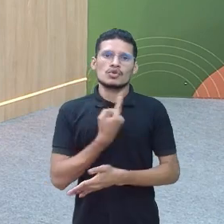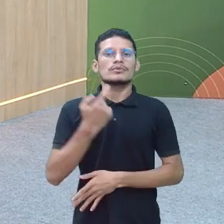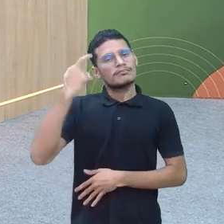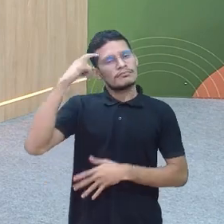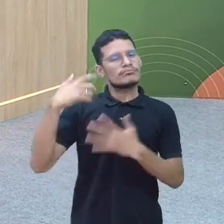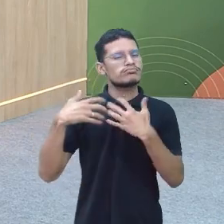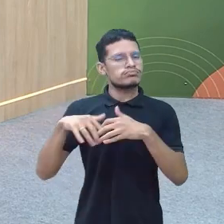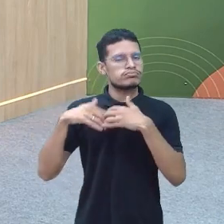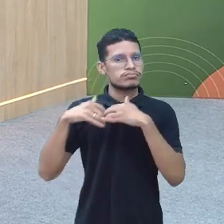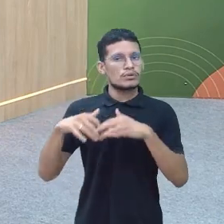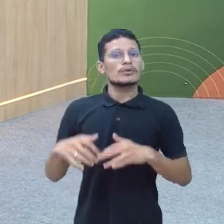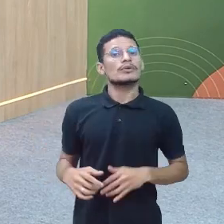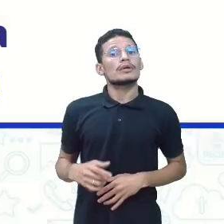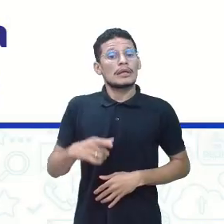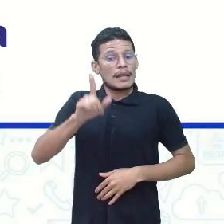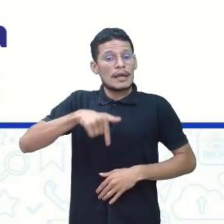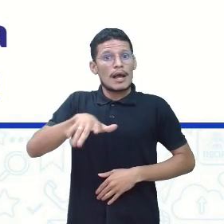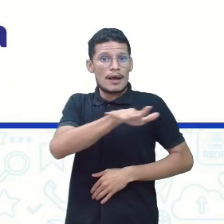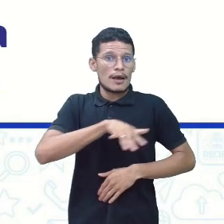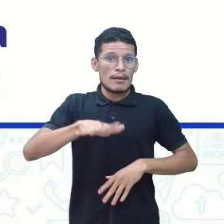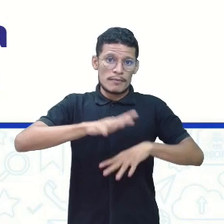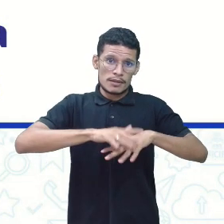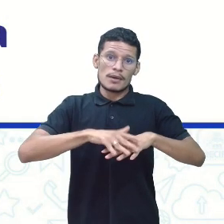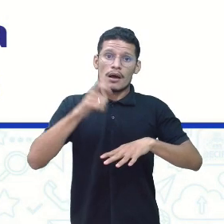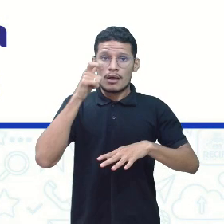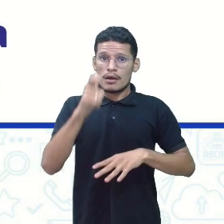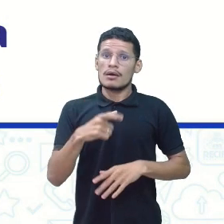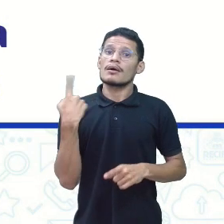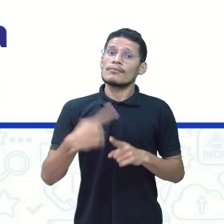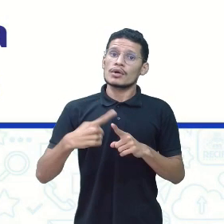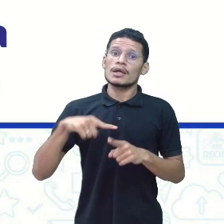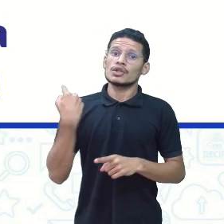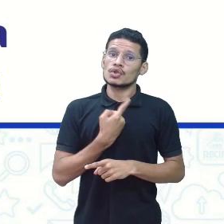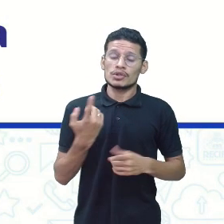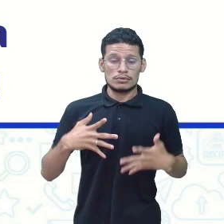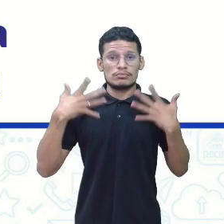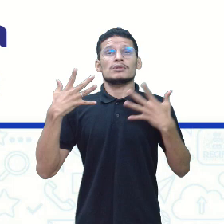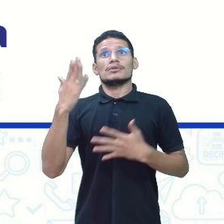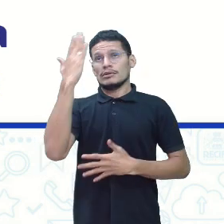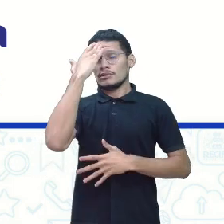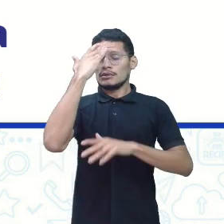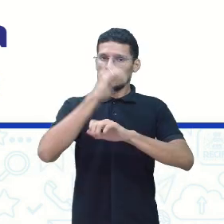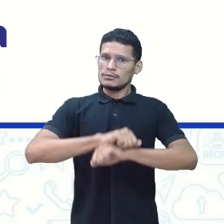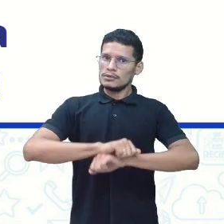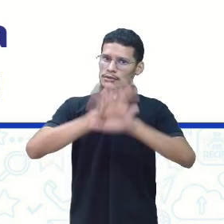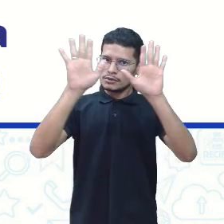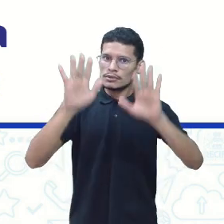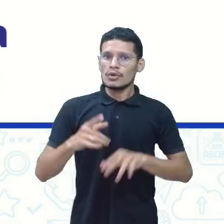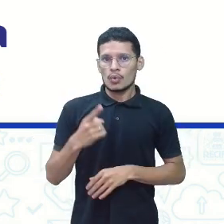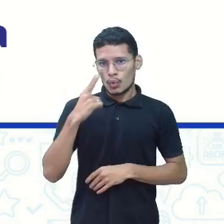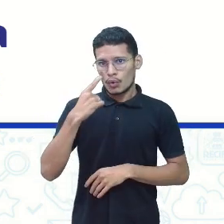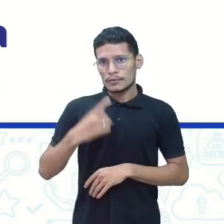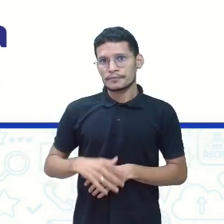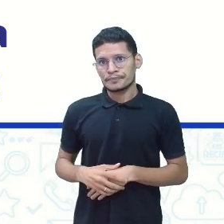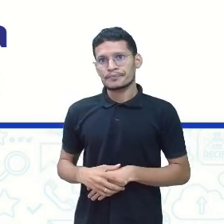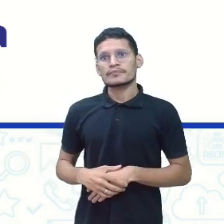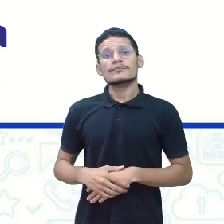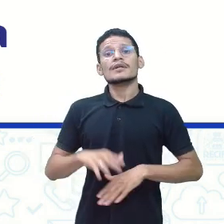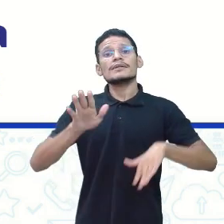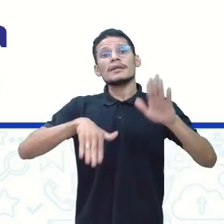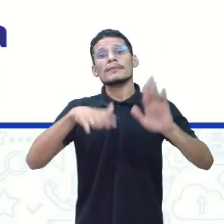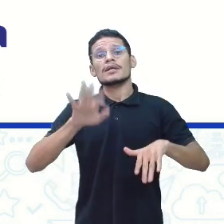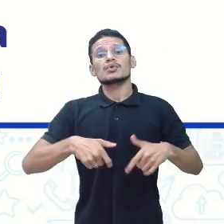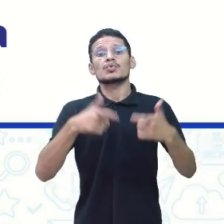ó. Essa parte da matemática ela é bem interessante porque serve para despertar isso de vocês, tá? Aqui eu digo assim, dependendo de